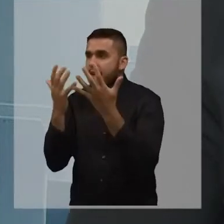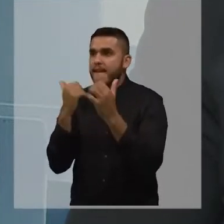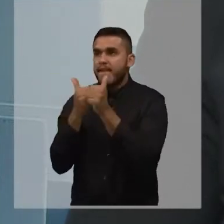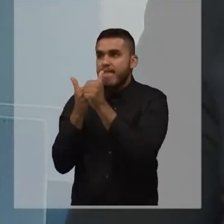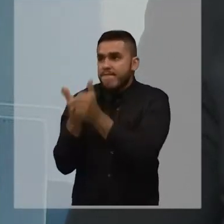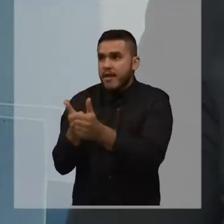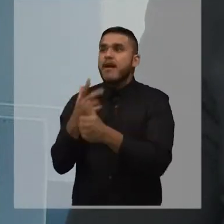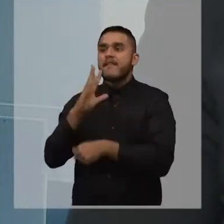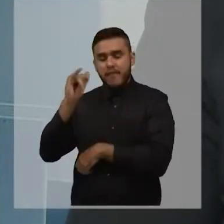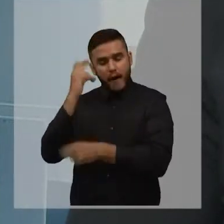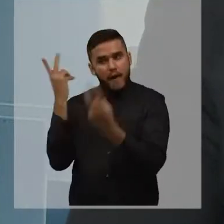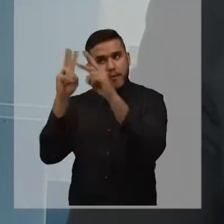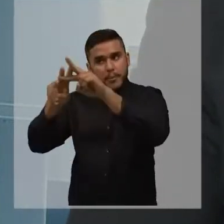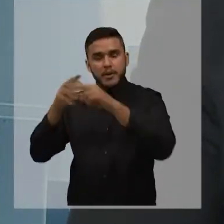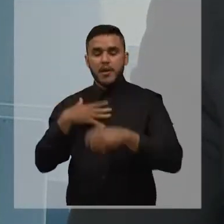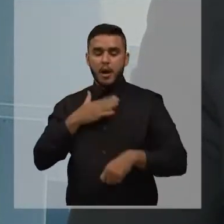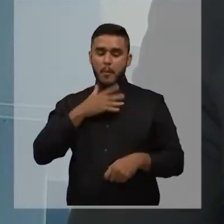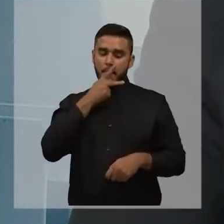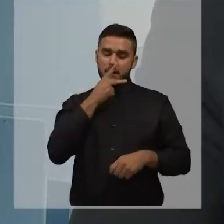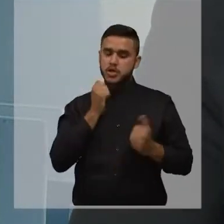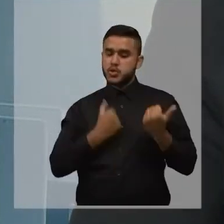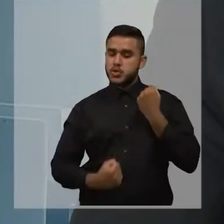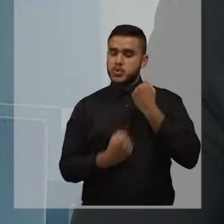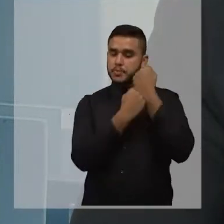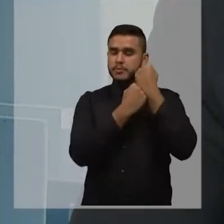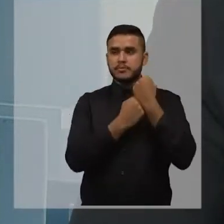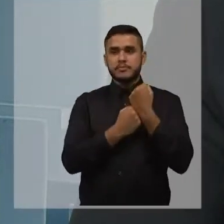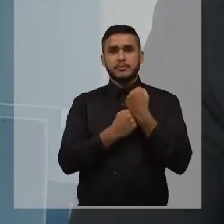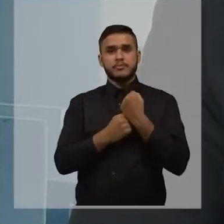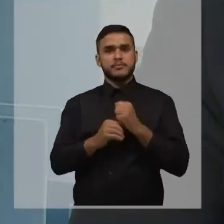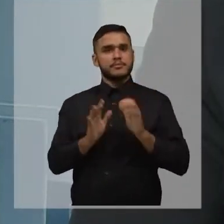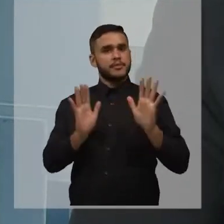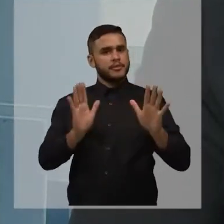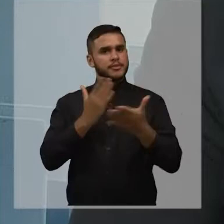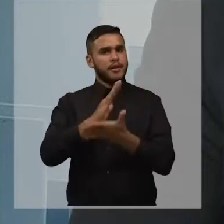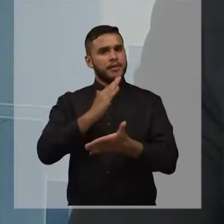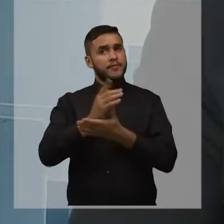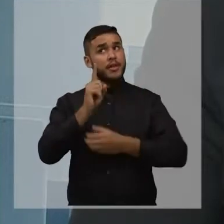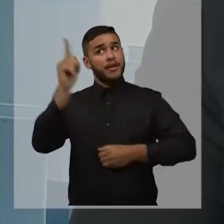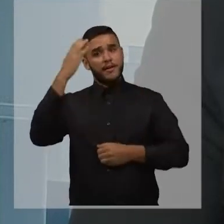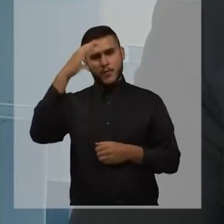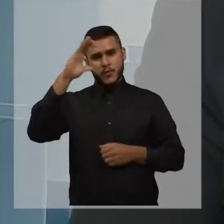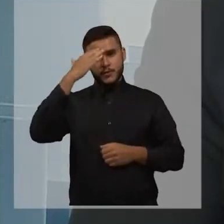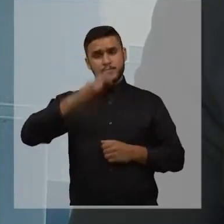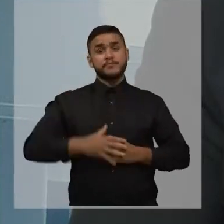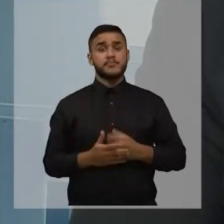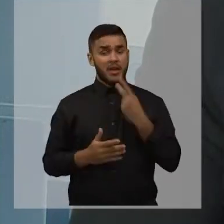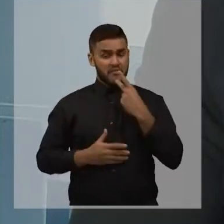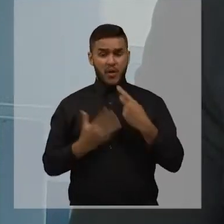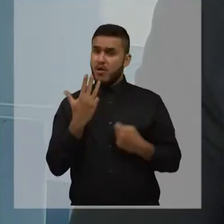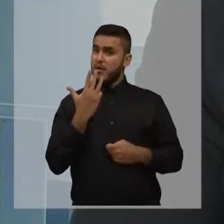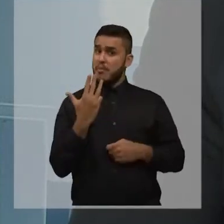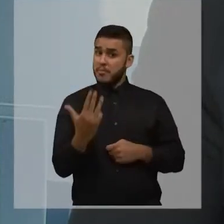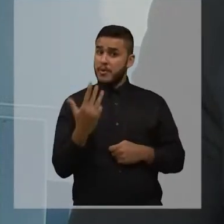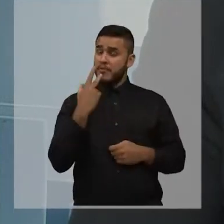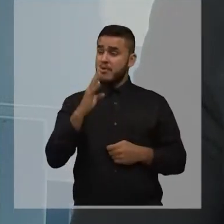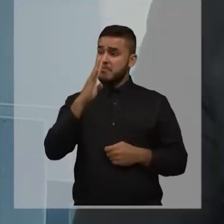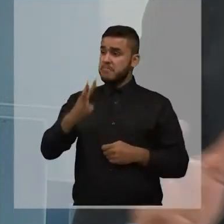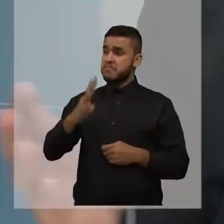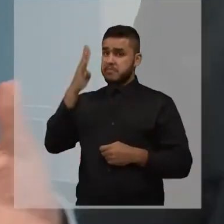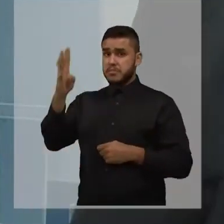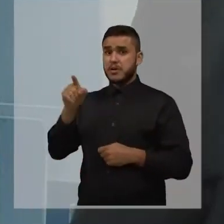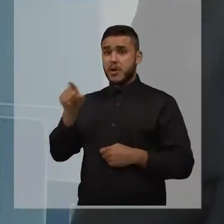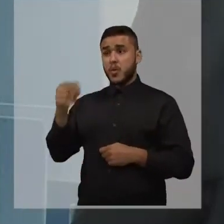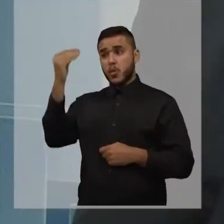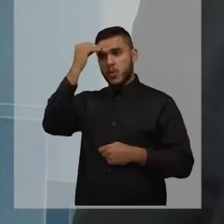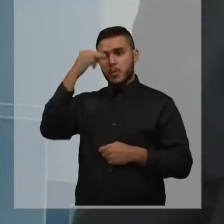era partidário, então o juiz Moro agora não está mais lá. Né? O Lula disse muito isso em relação ao juiz Moro. O que foi que aconteceu?